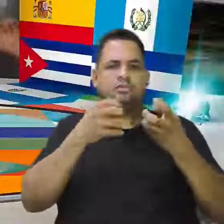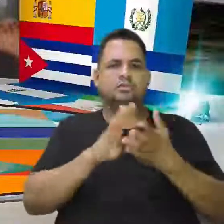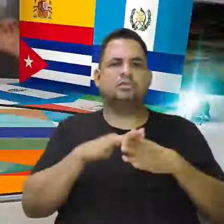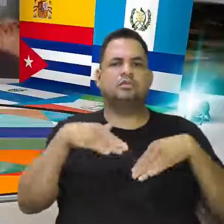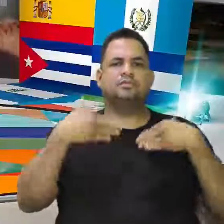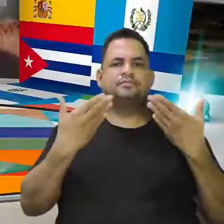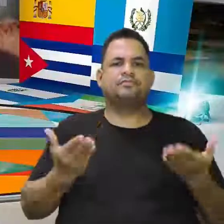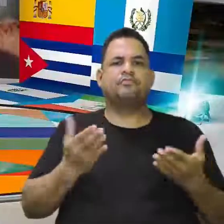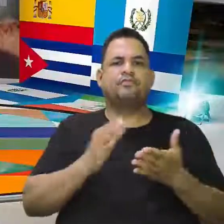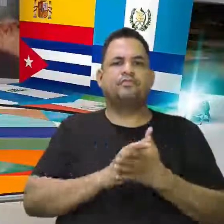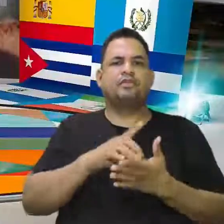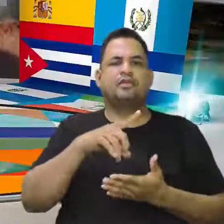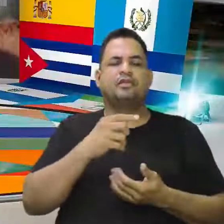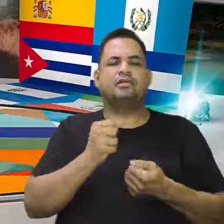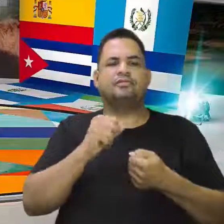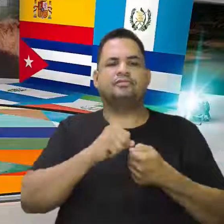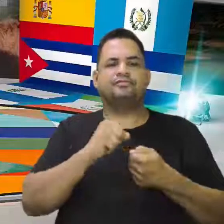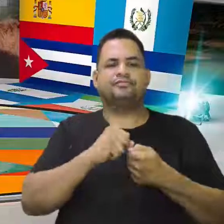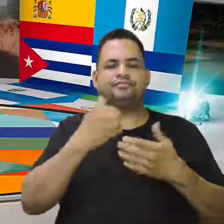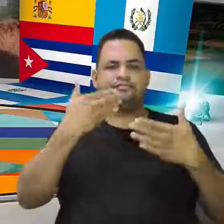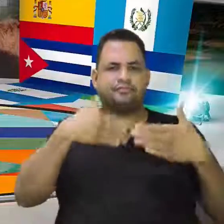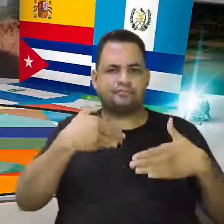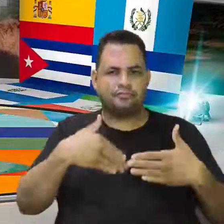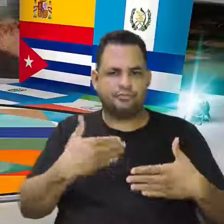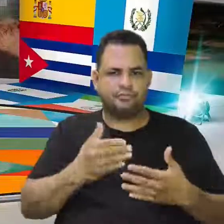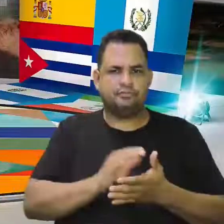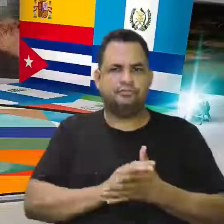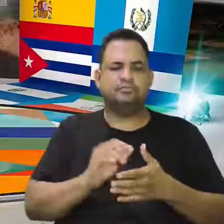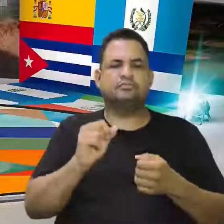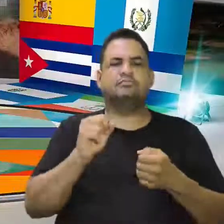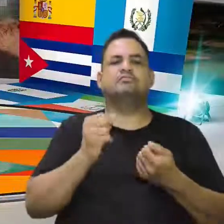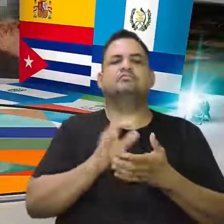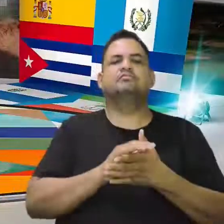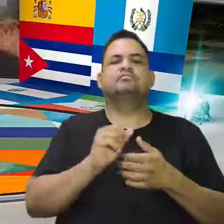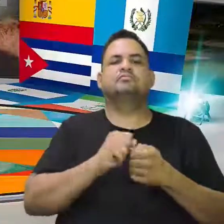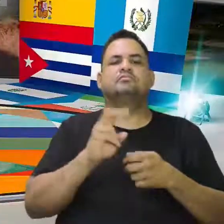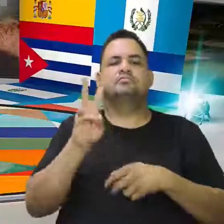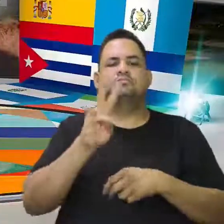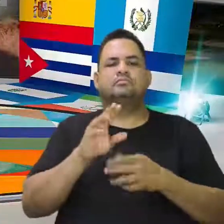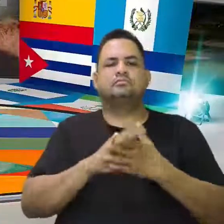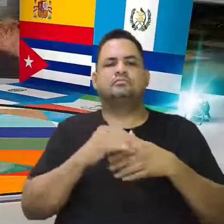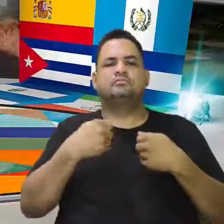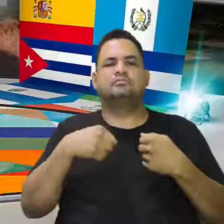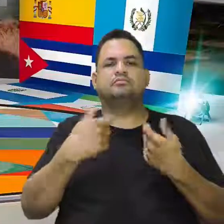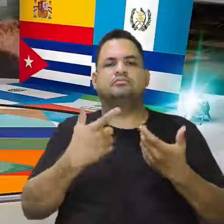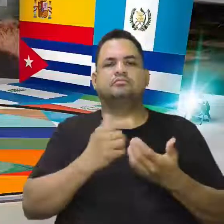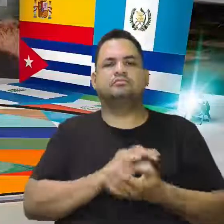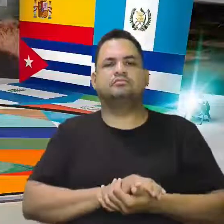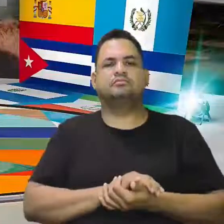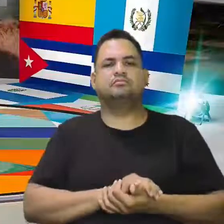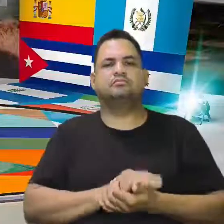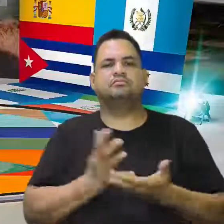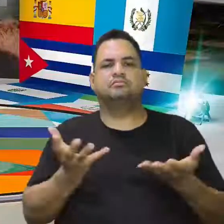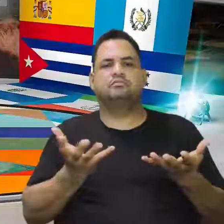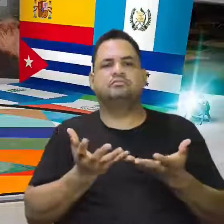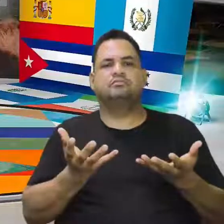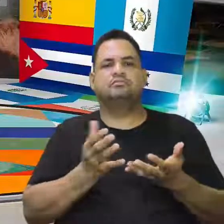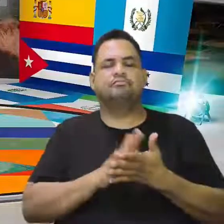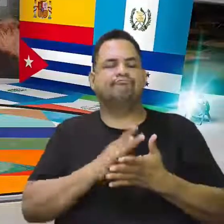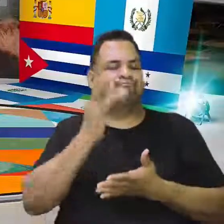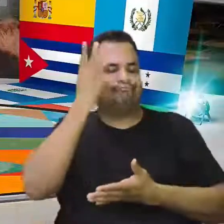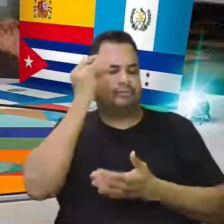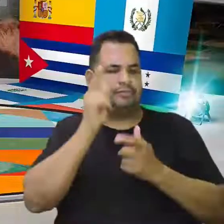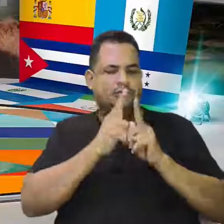você estiver lá fazendo a sua prova, fazendo o seu vestibular, o que você vai precisar saber? Mas agora eu não tenho mais que só saber